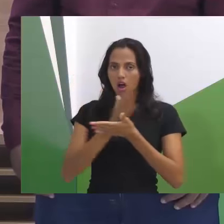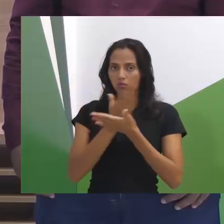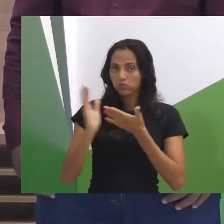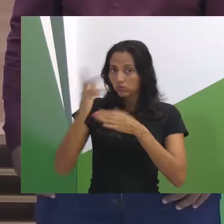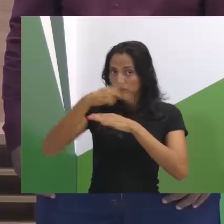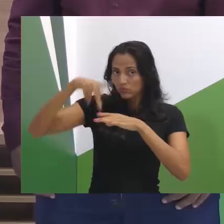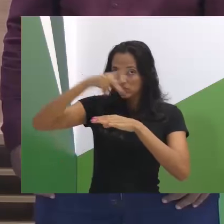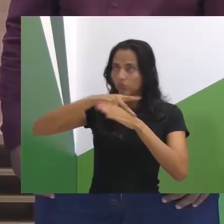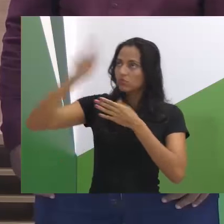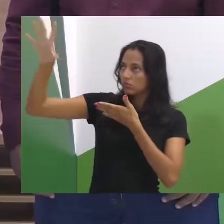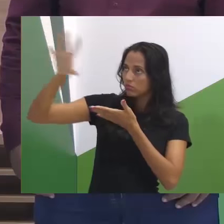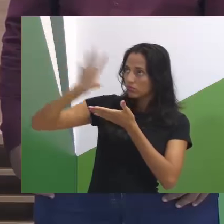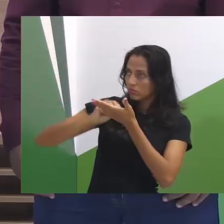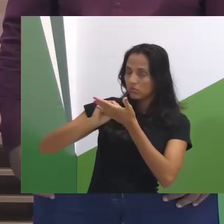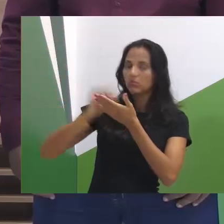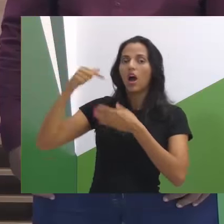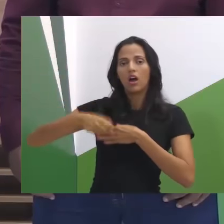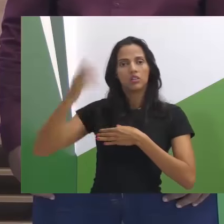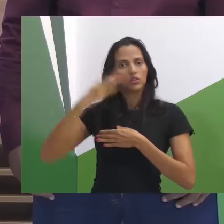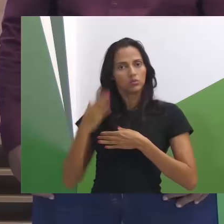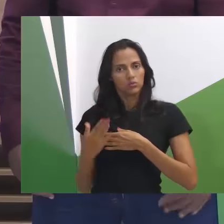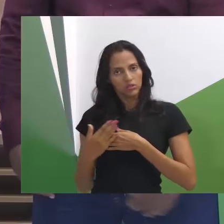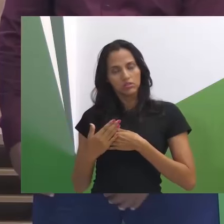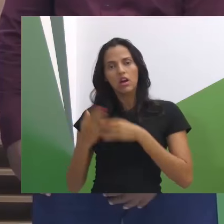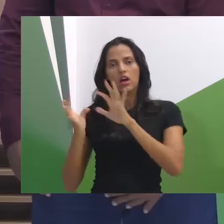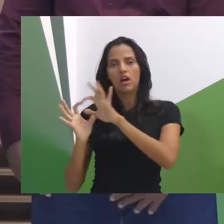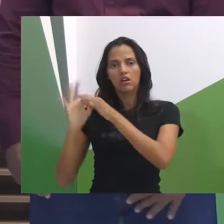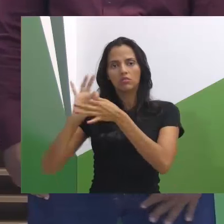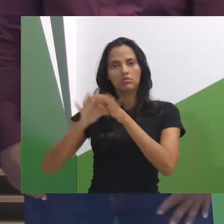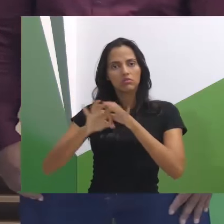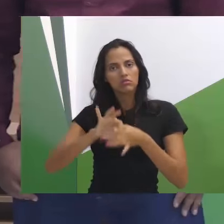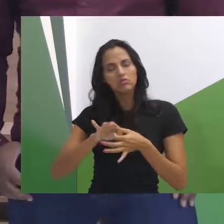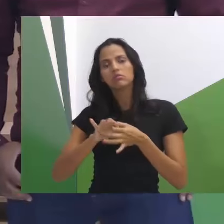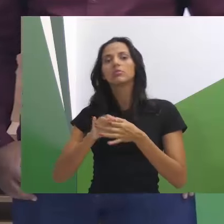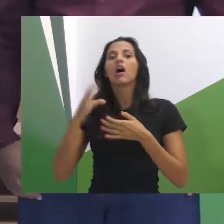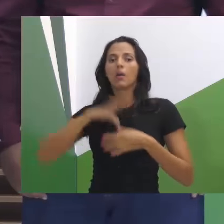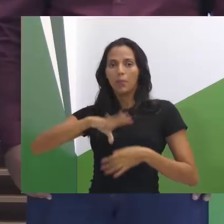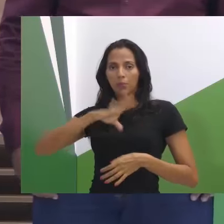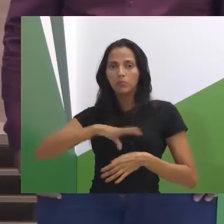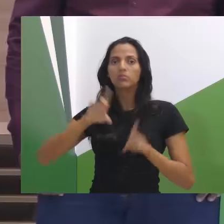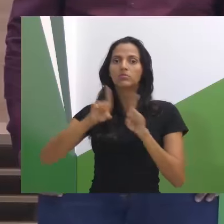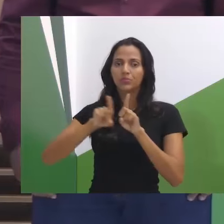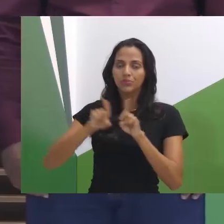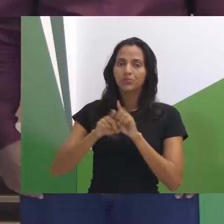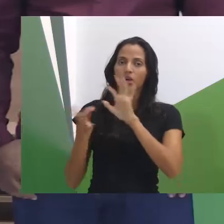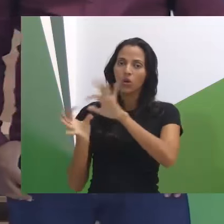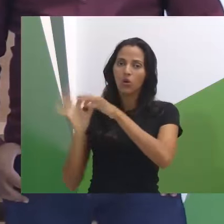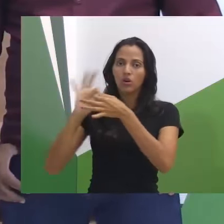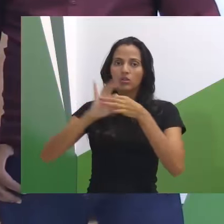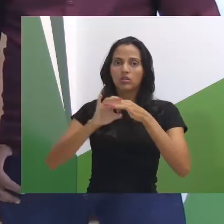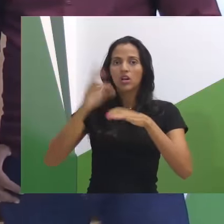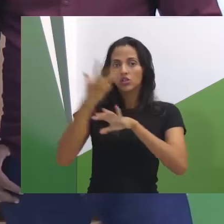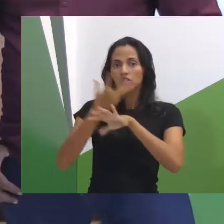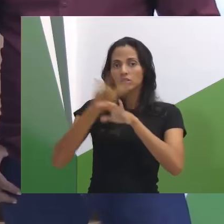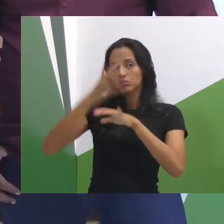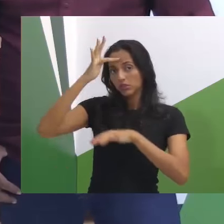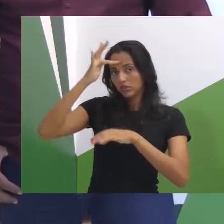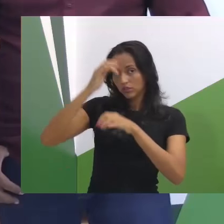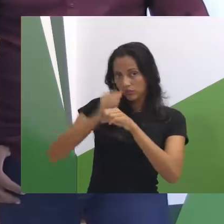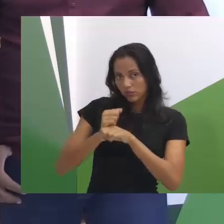Olimpíadas Brasileiras de Matemática das Escolas Públicas As Olimpíadas de Língua Portuguesa As Olimpíadas de Física Todas foram